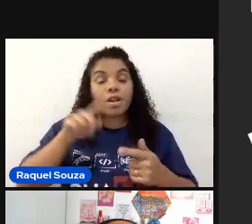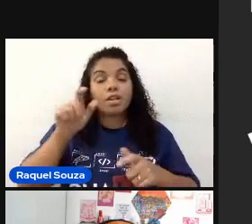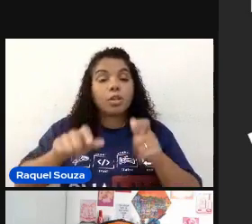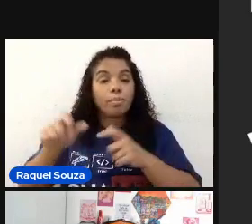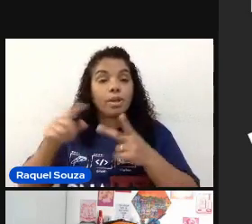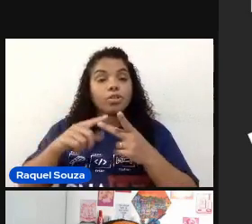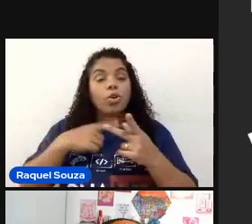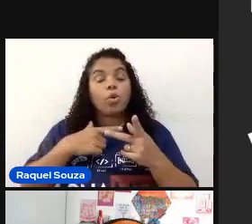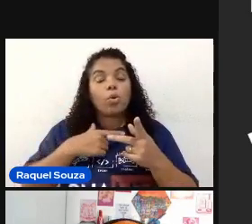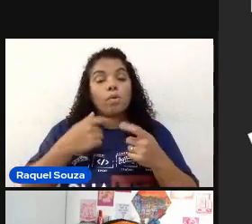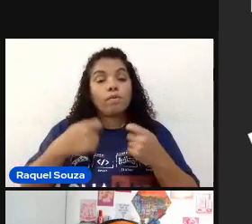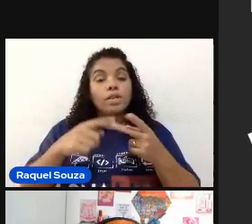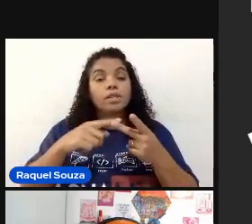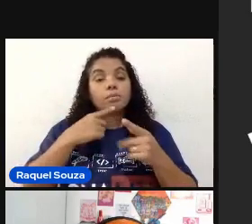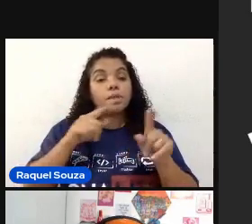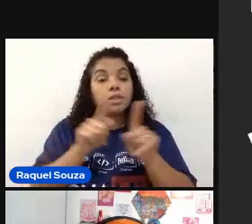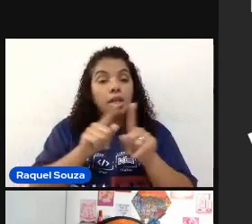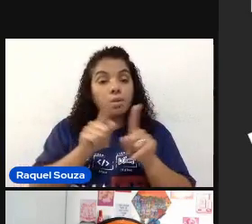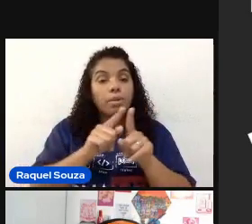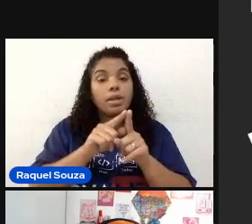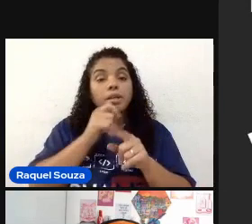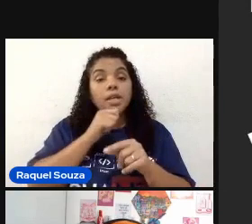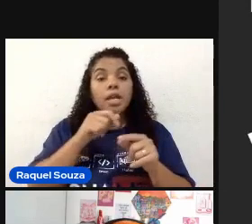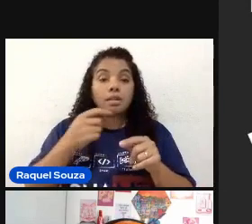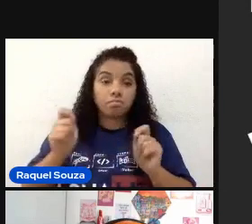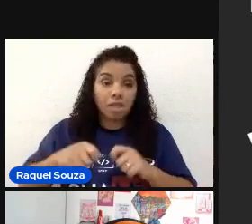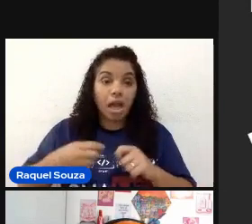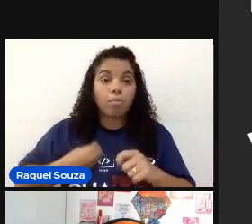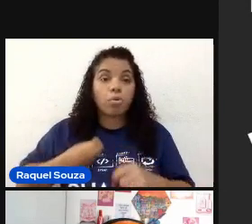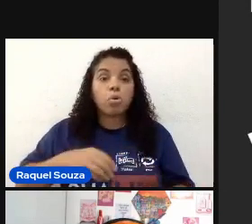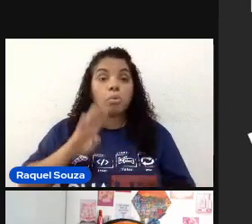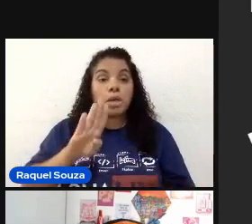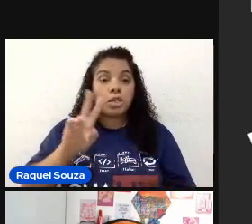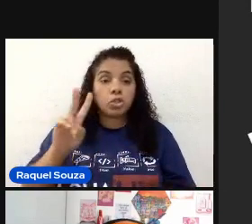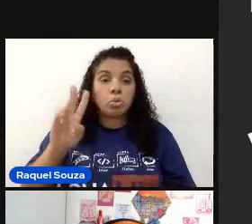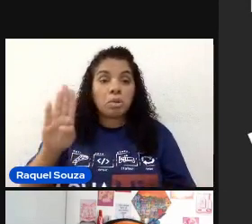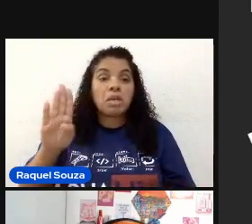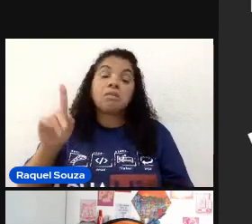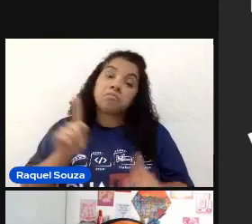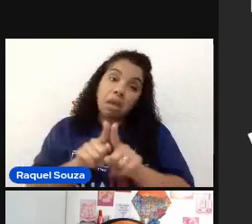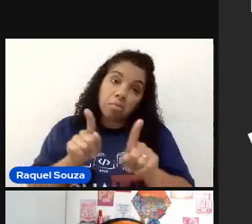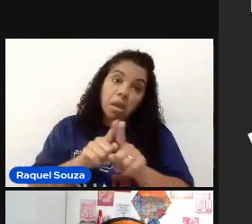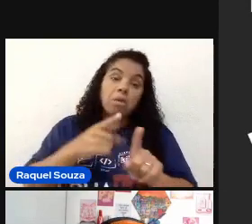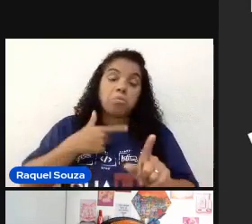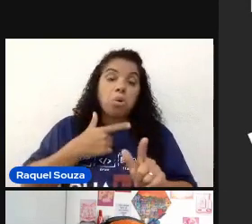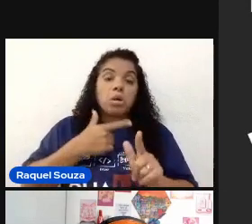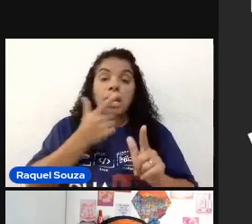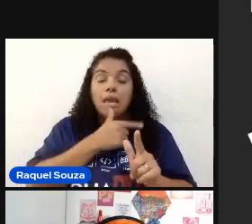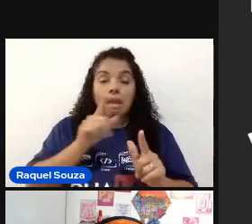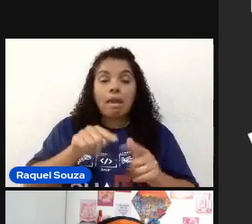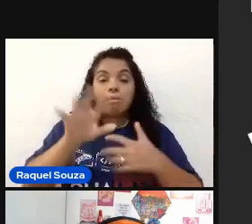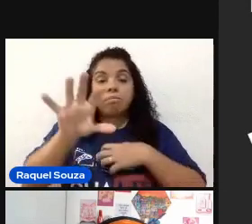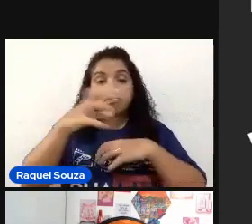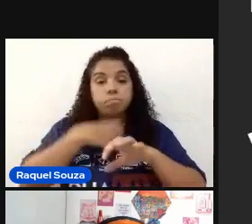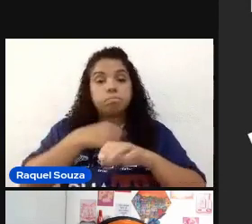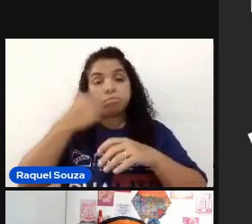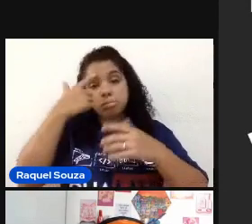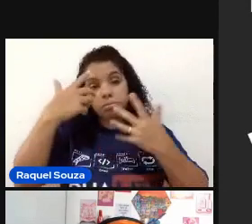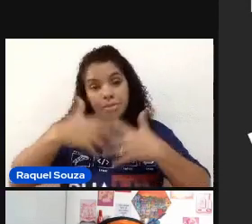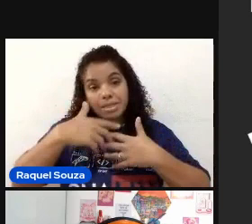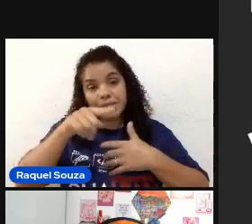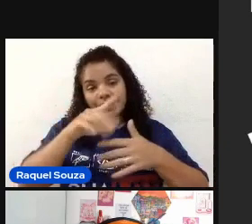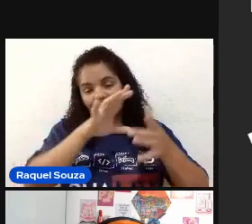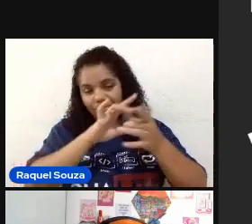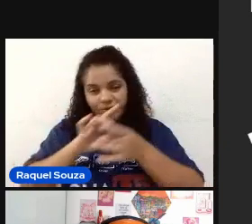né? Mas ele também funciona também para o B2B, porque o mapa de empatia, a gente pode se imaginar aqui nesse contexto